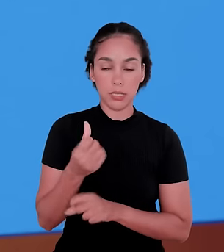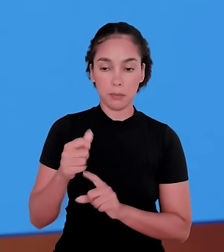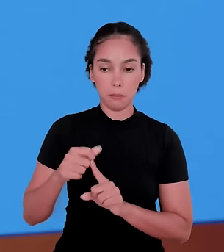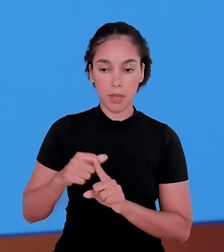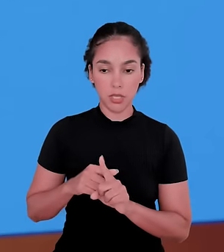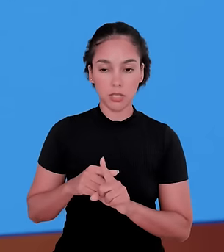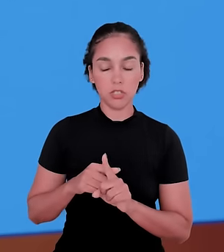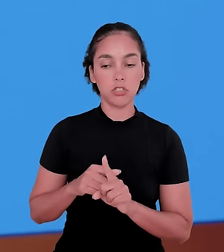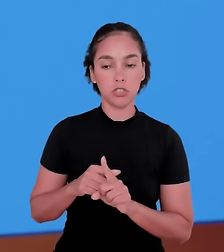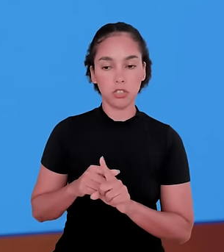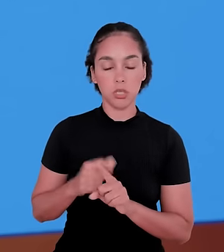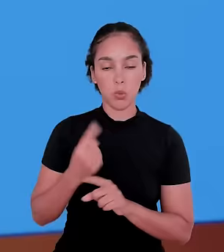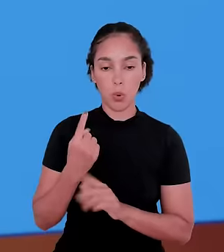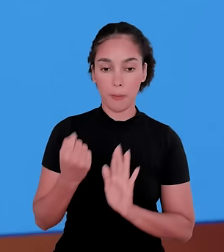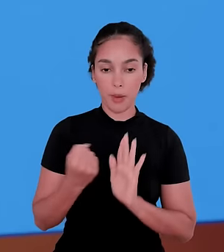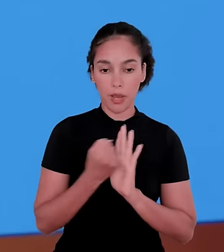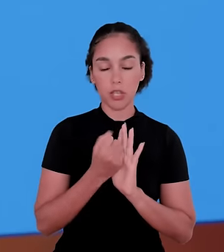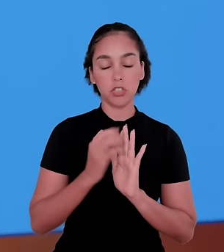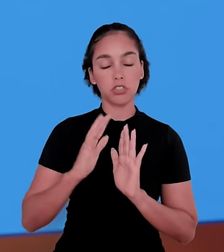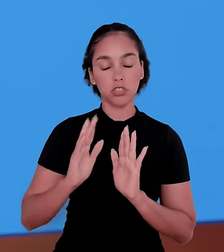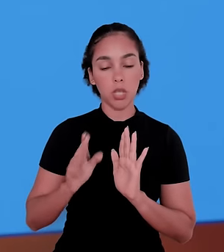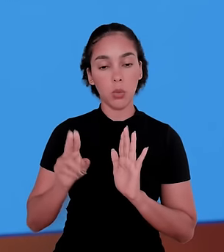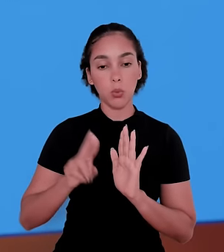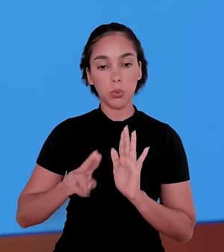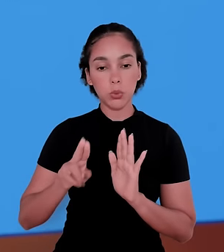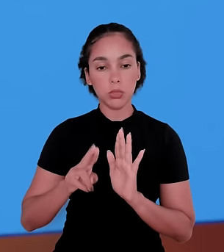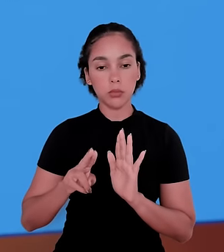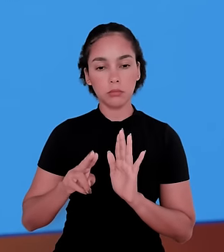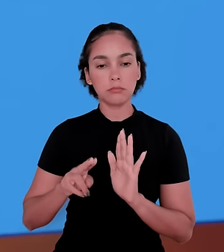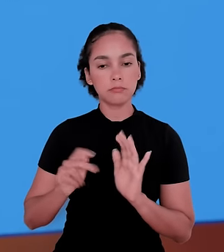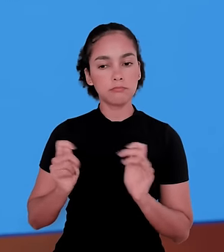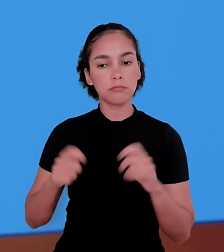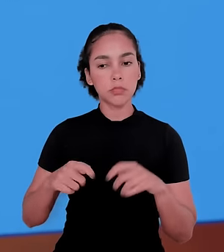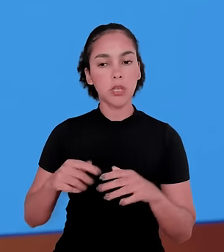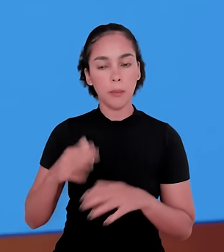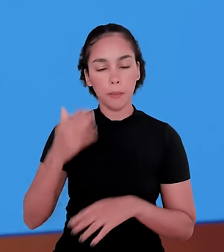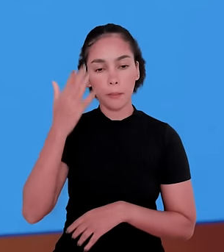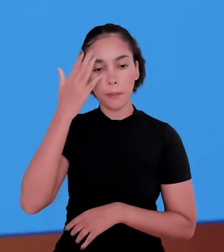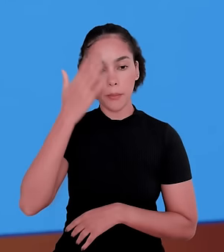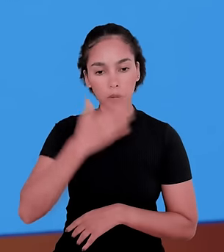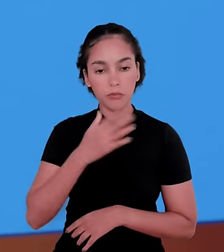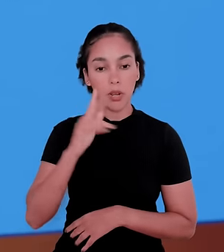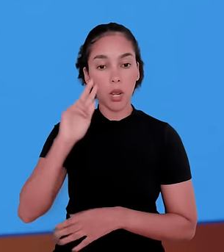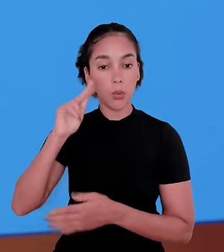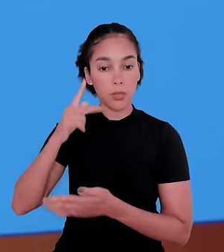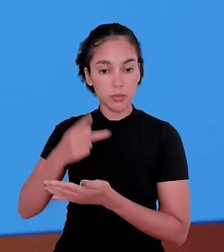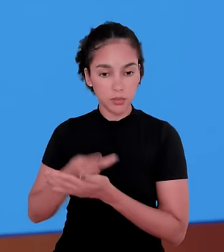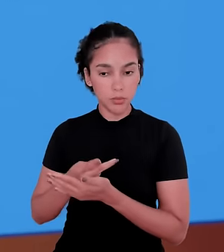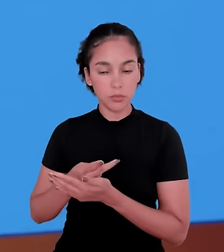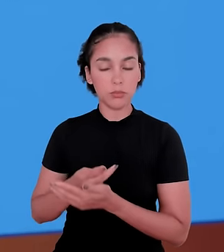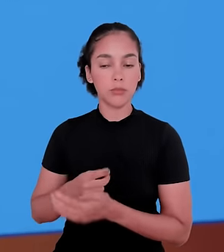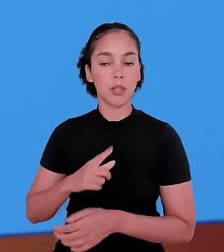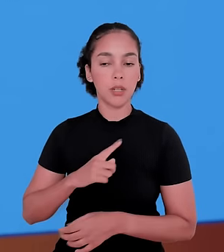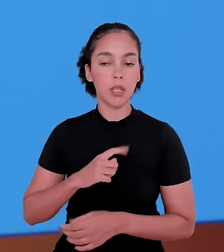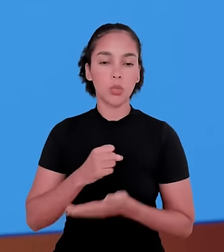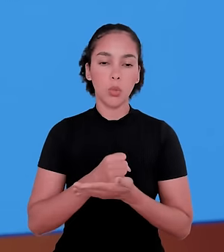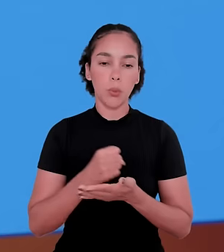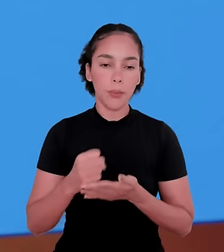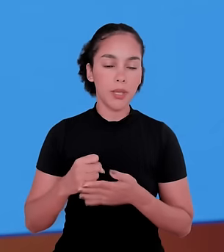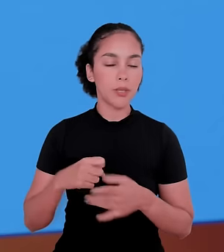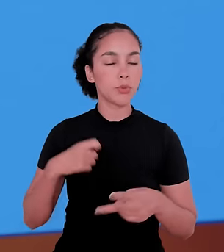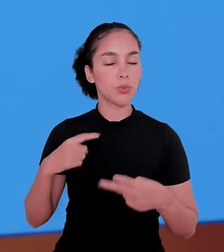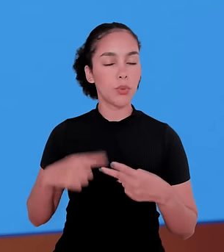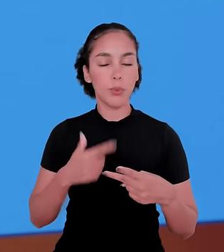meses de a de uma marca tá E que seja comprovadamente reconhecida que você tenha documentações